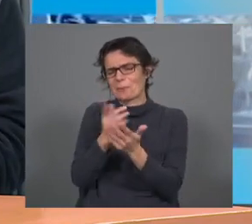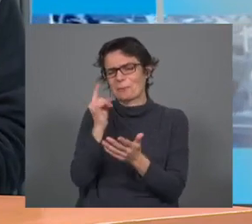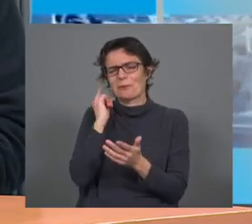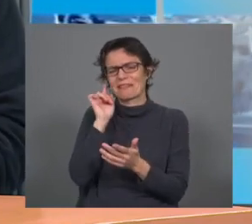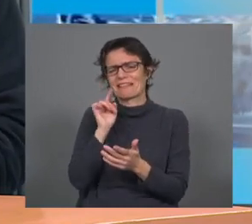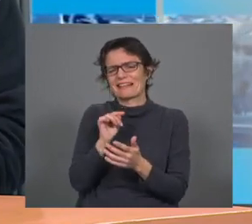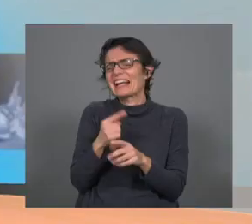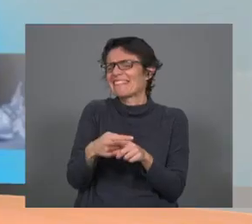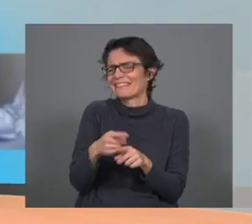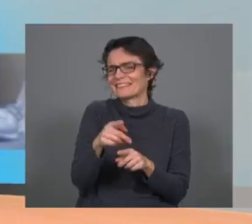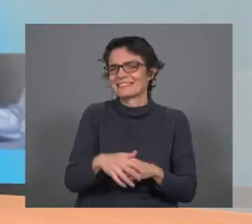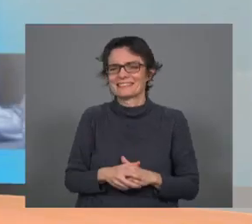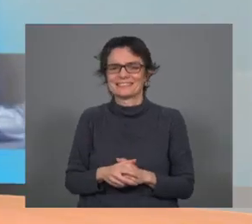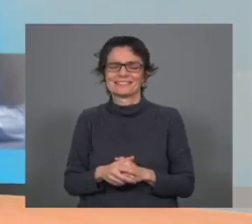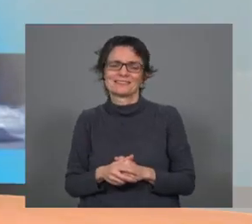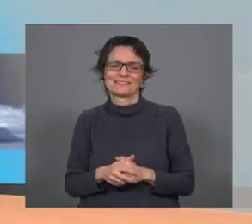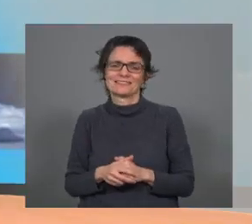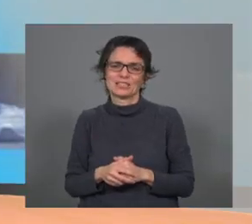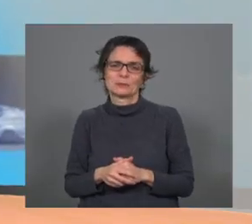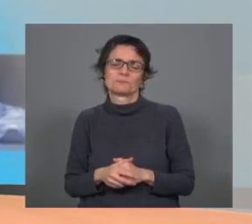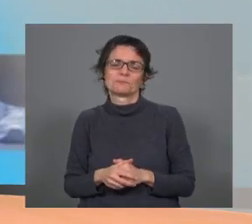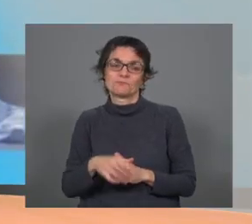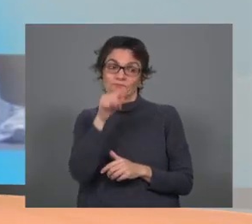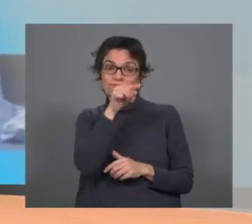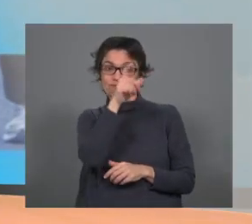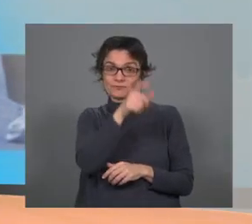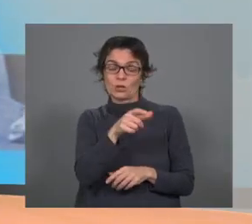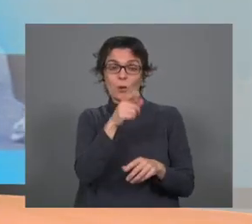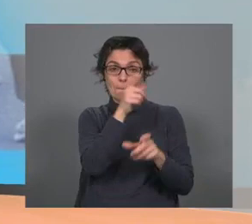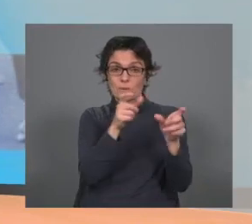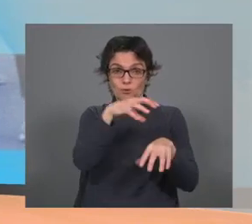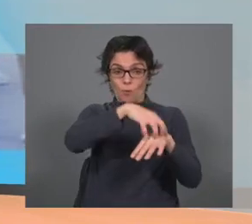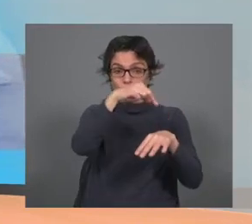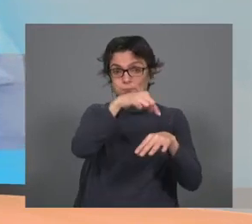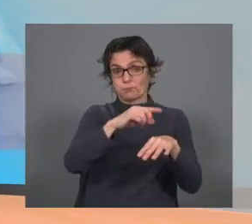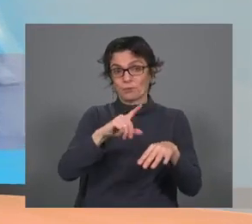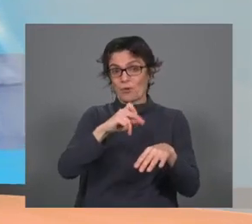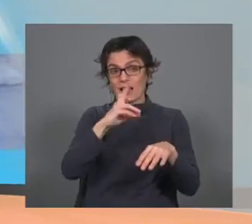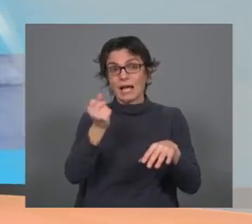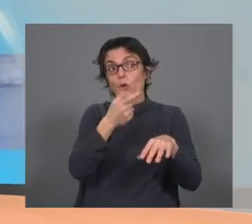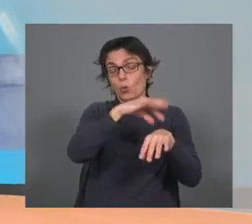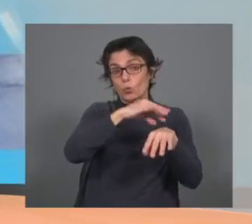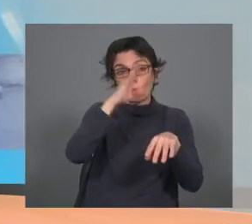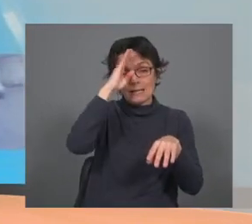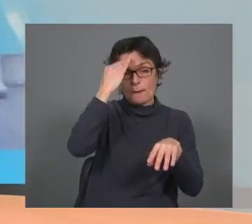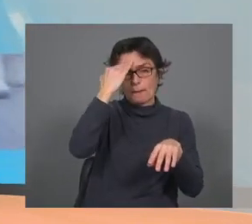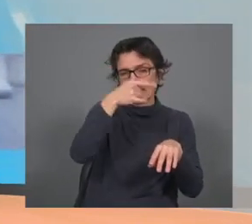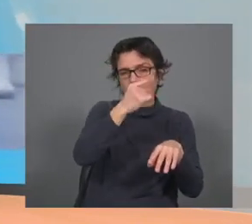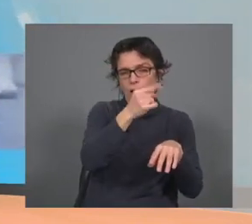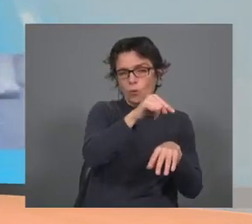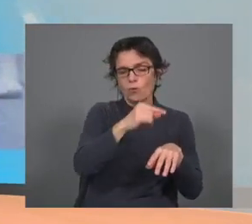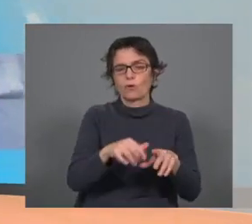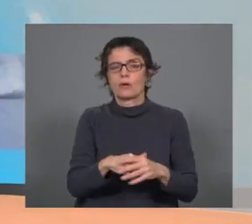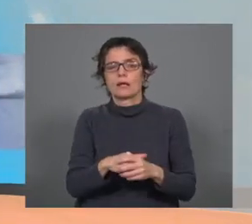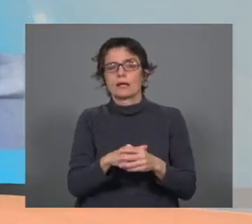falar de pessoas que estão utentes destas casas e que estão ali anos, muitos deles. Não